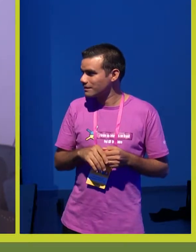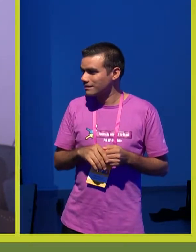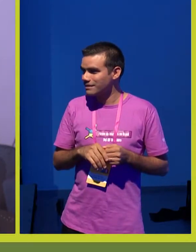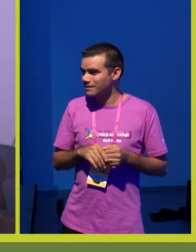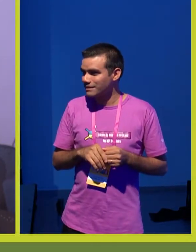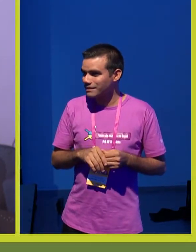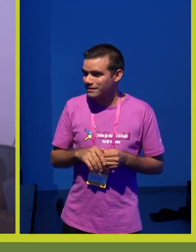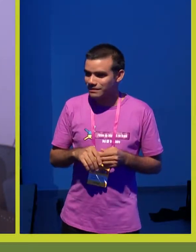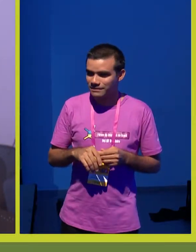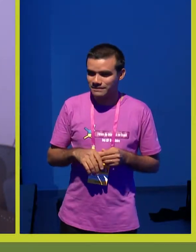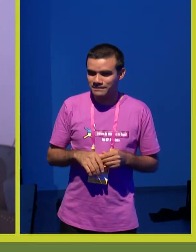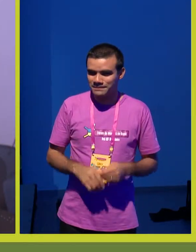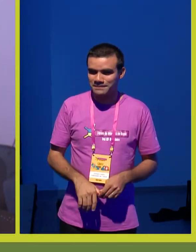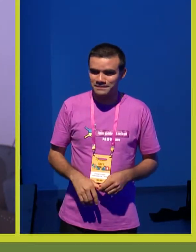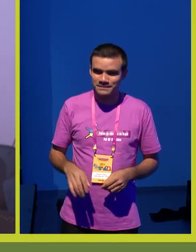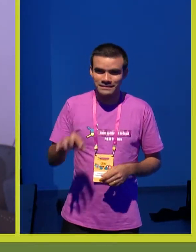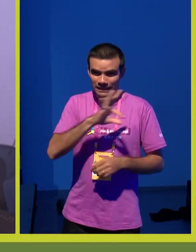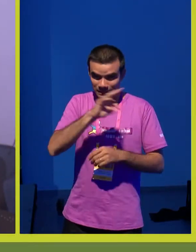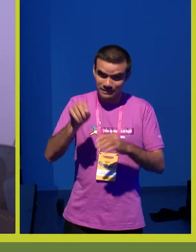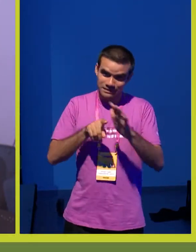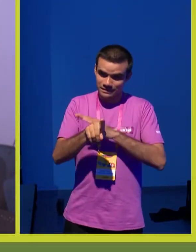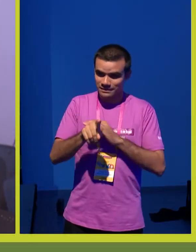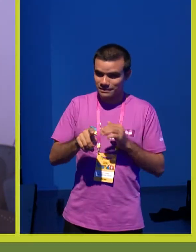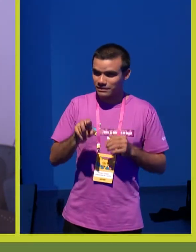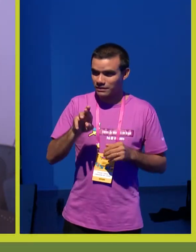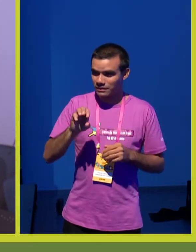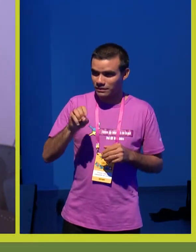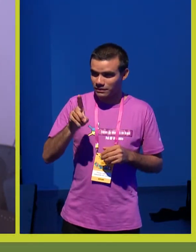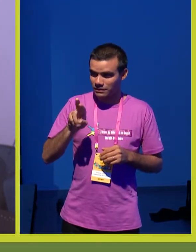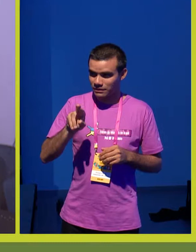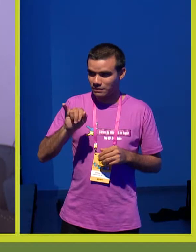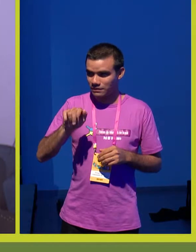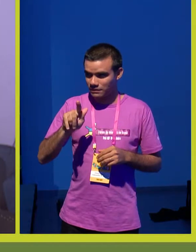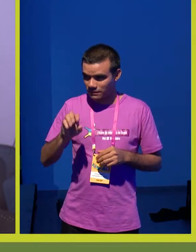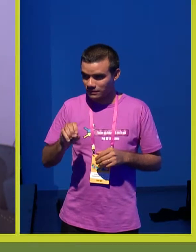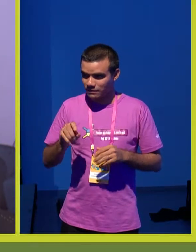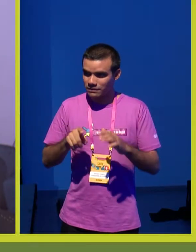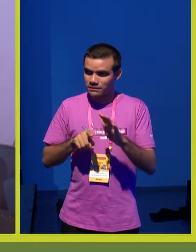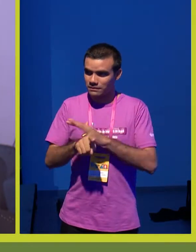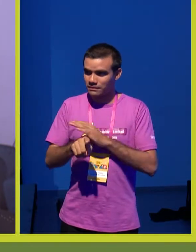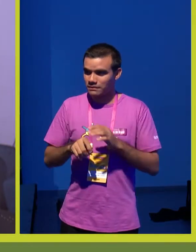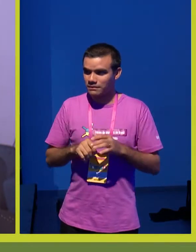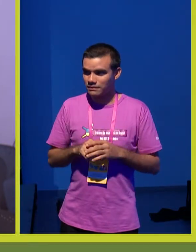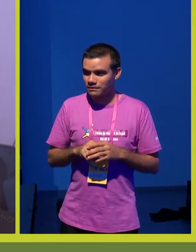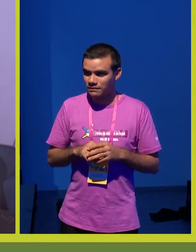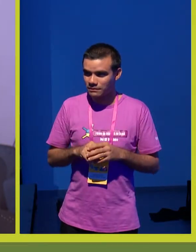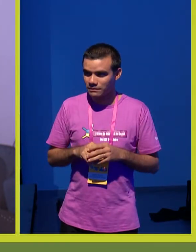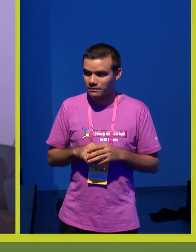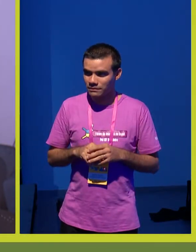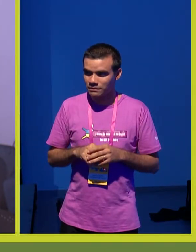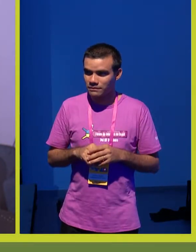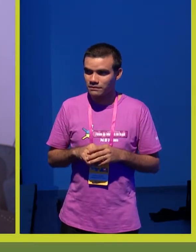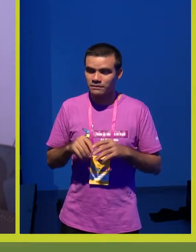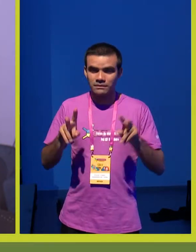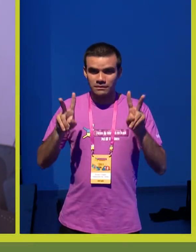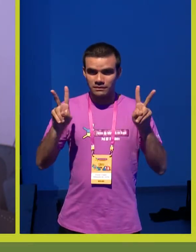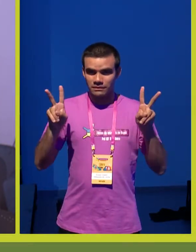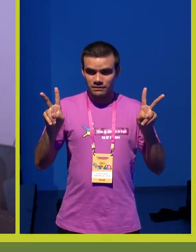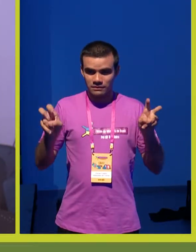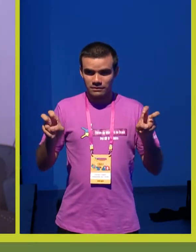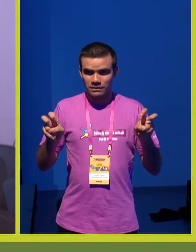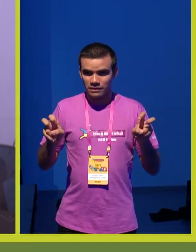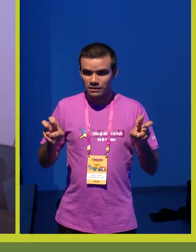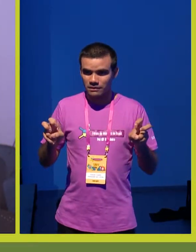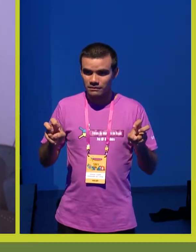posso? vamos lá Rodrigo Prada é com relação aos